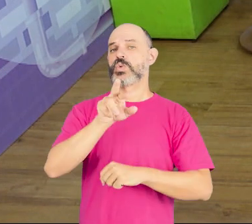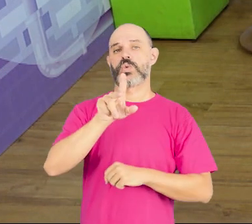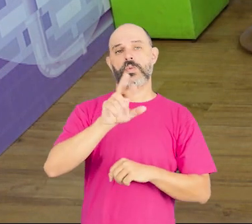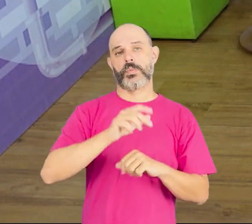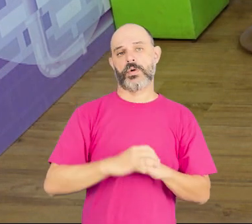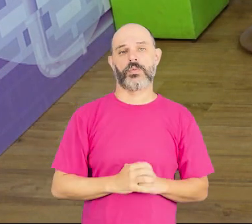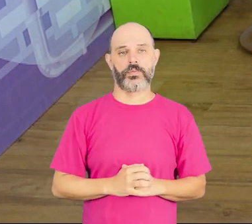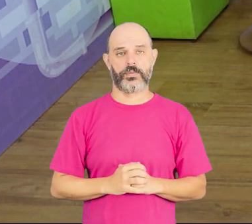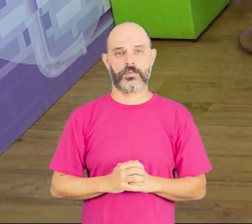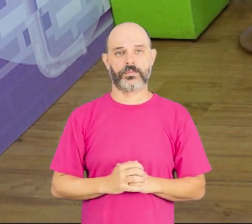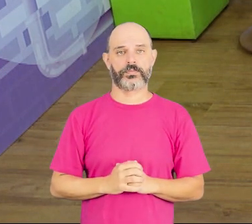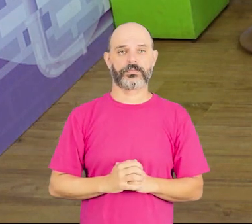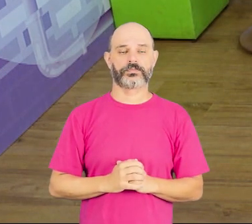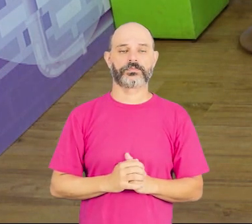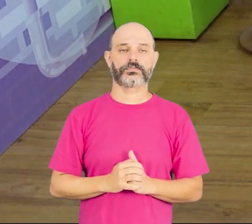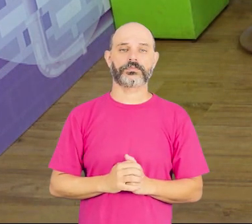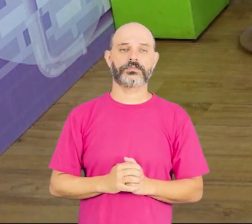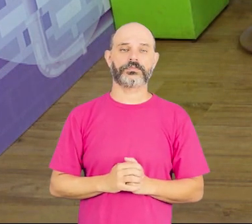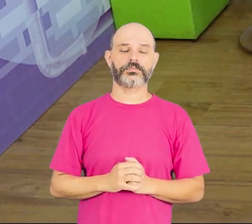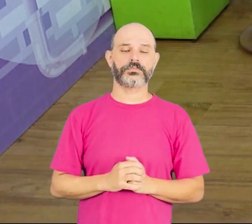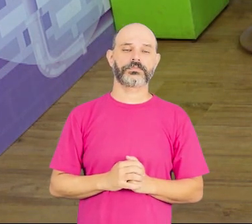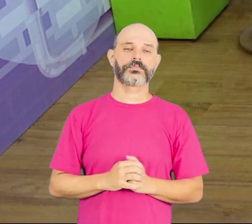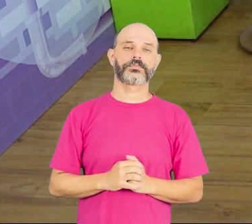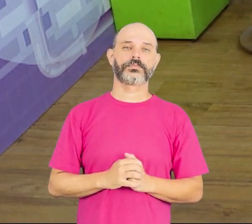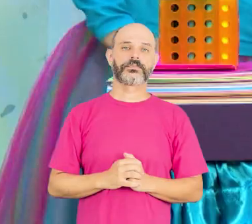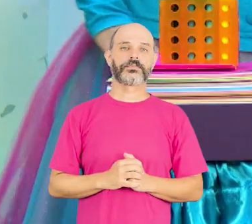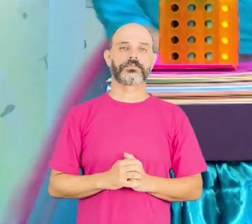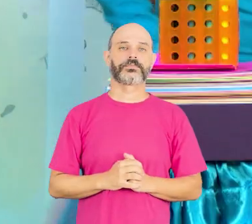todos os irmãos.